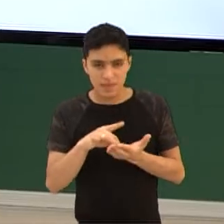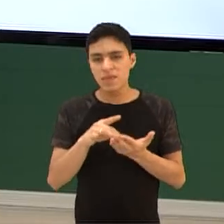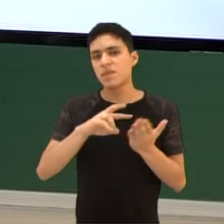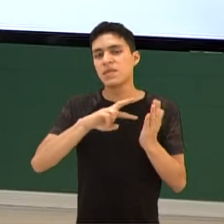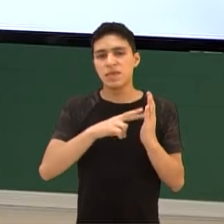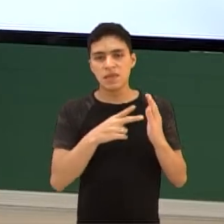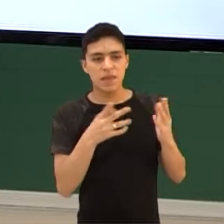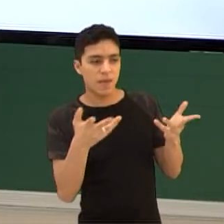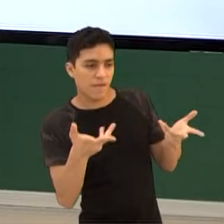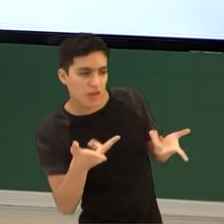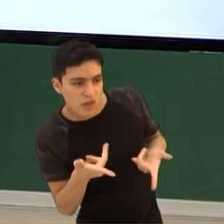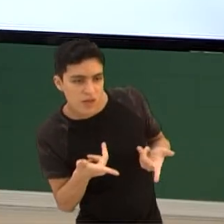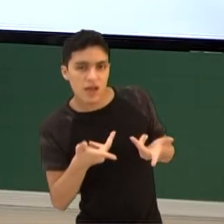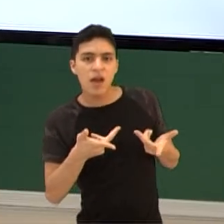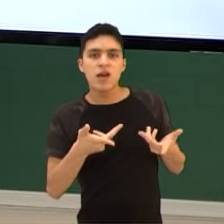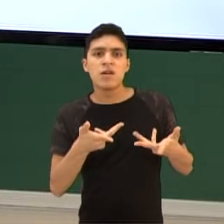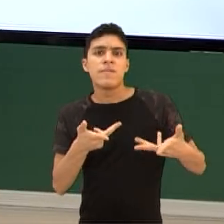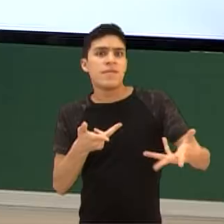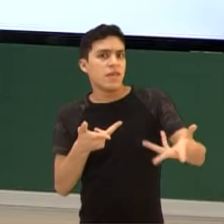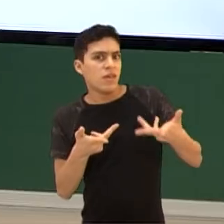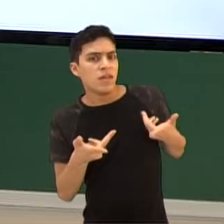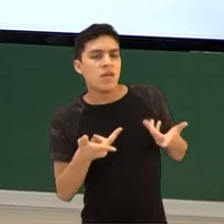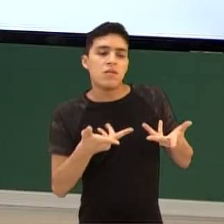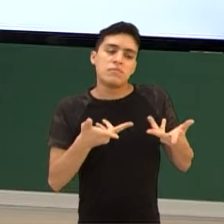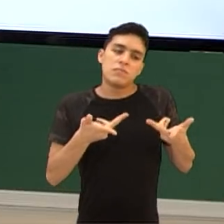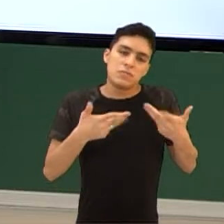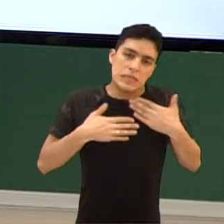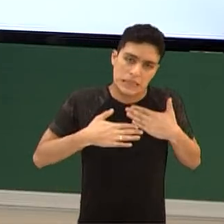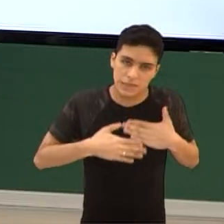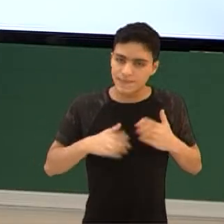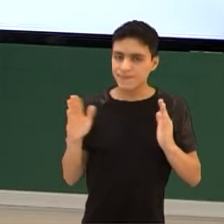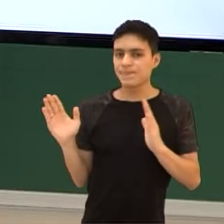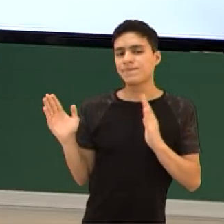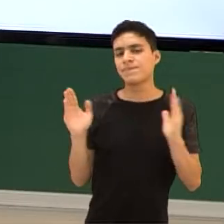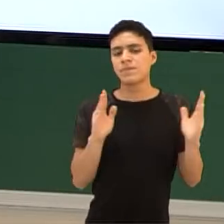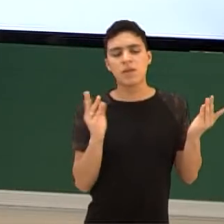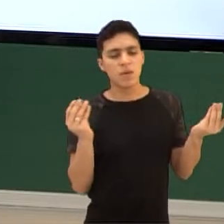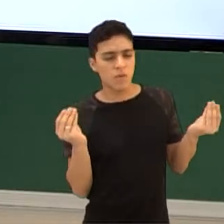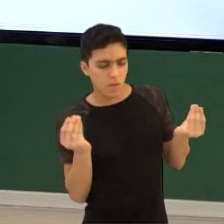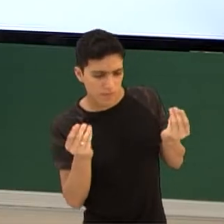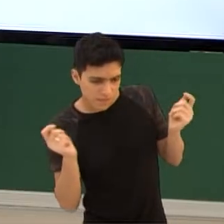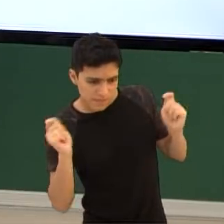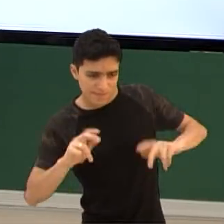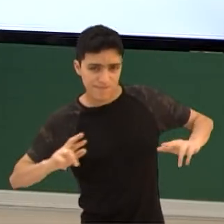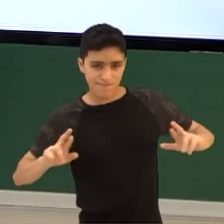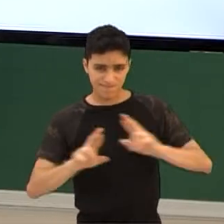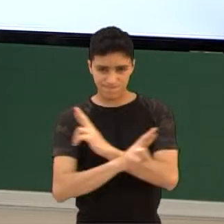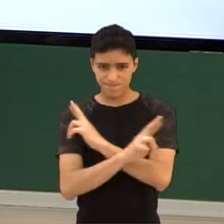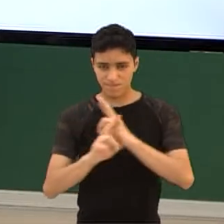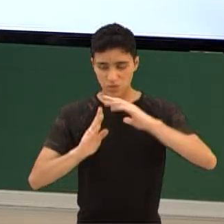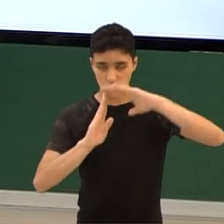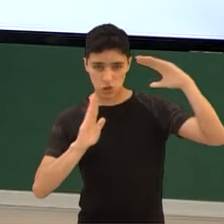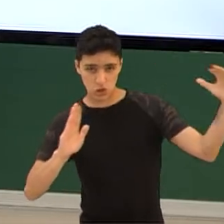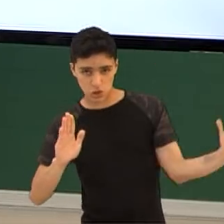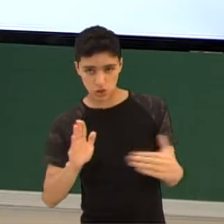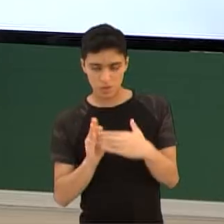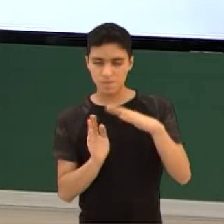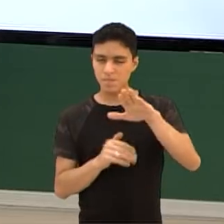sua velocidade. Bem, como é que a gente consegue relacionar tudo aqui, né? Eu fiz